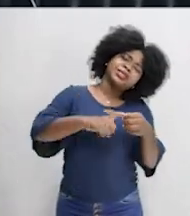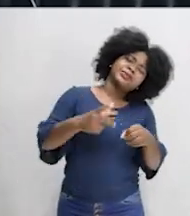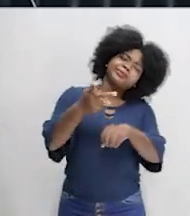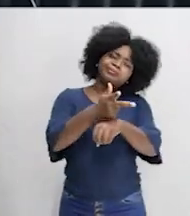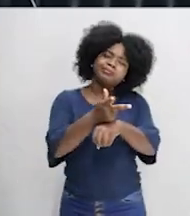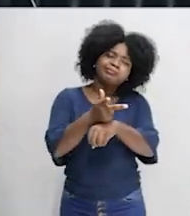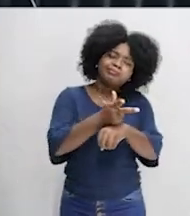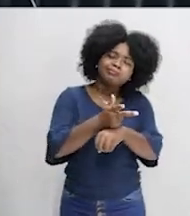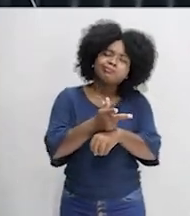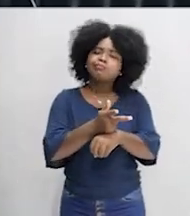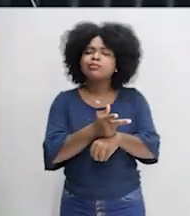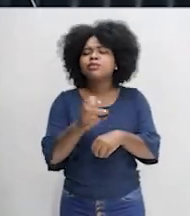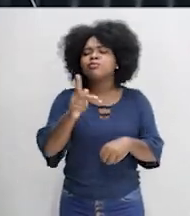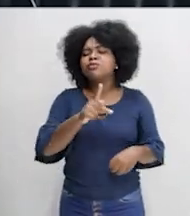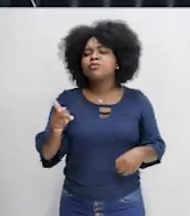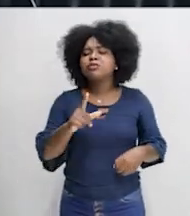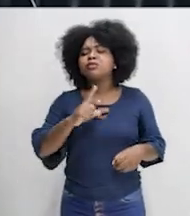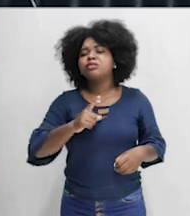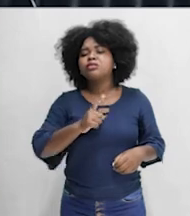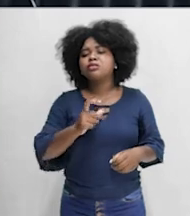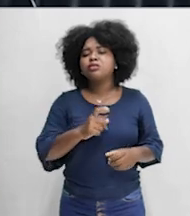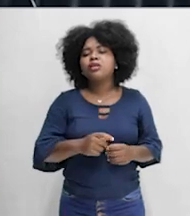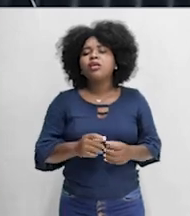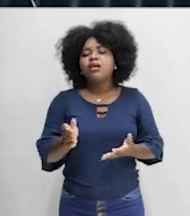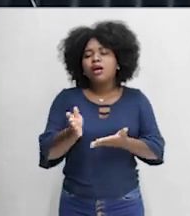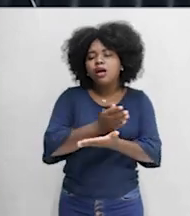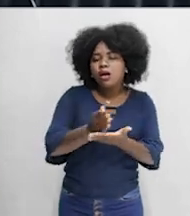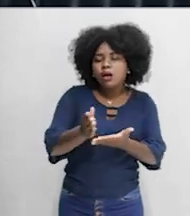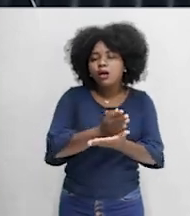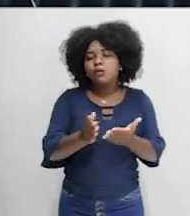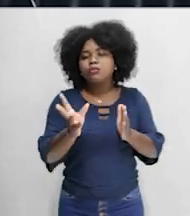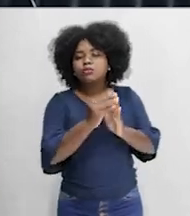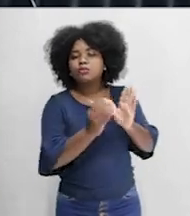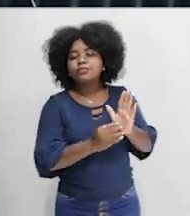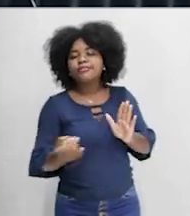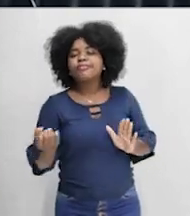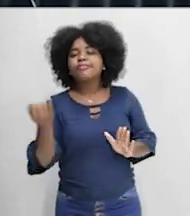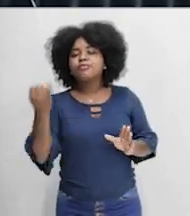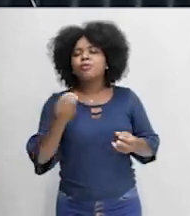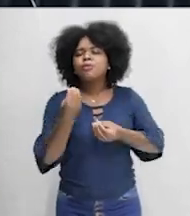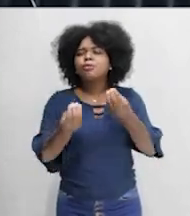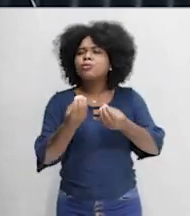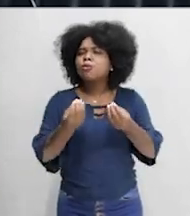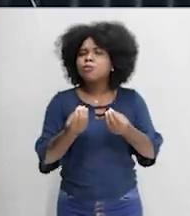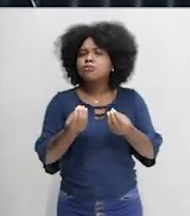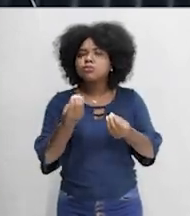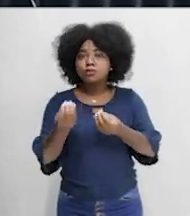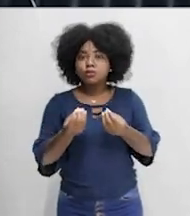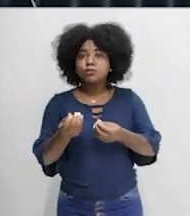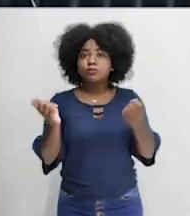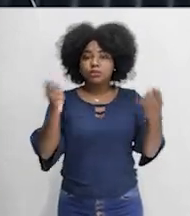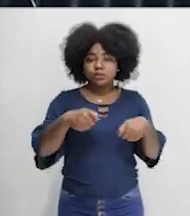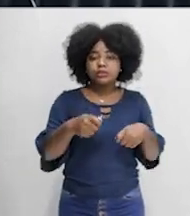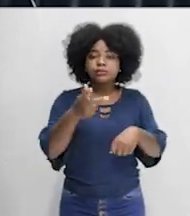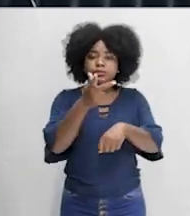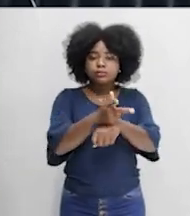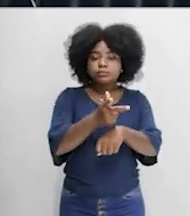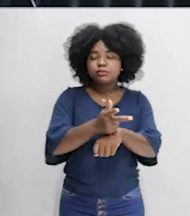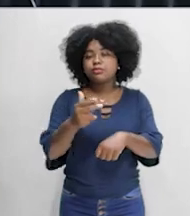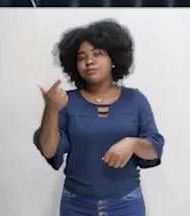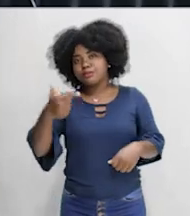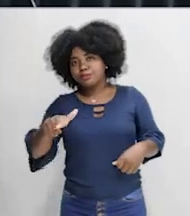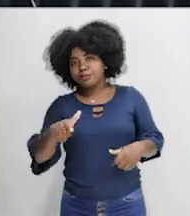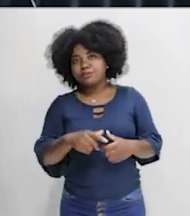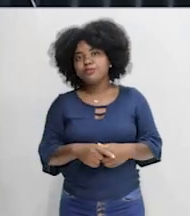citou alguns termos importantes ali que tu já tinha falado outra aula. Onde é que eu tenho acesso a isso? Galera, essa aula e